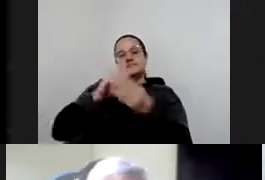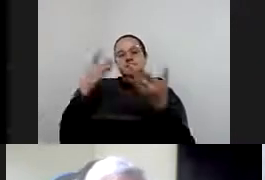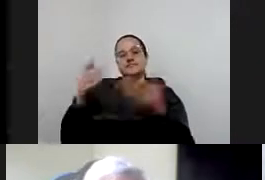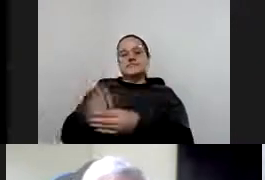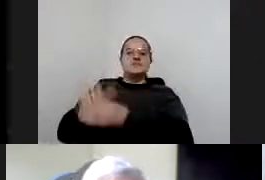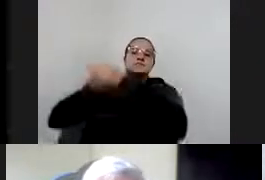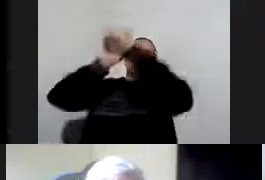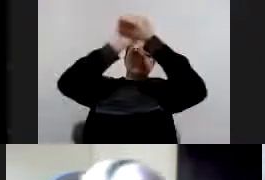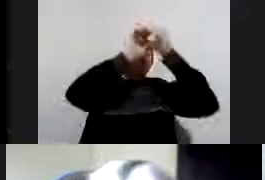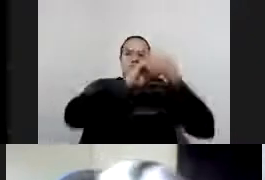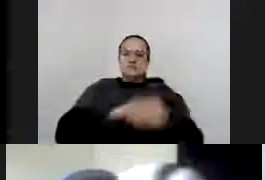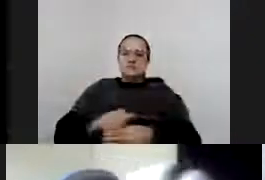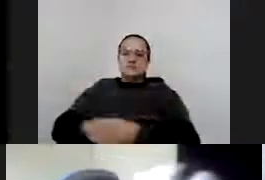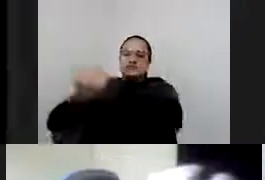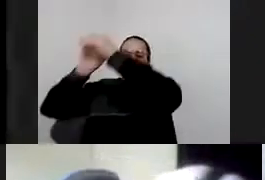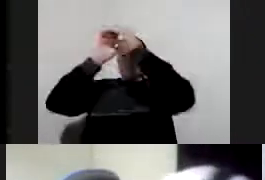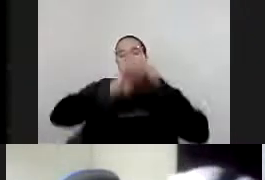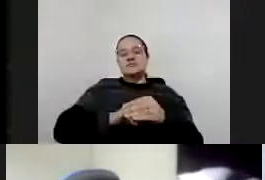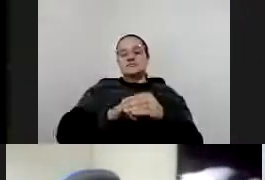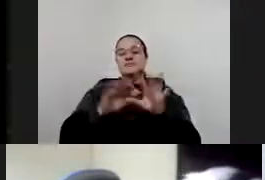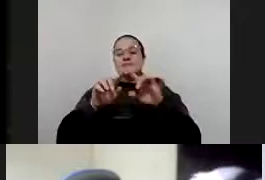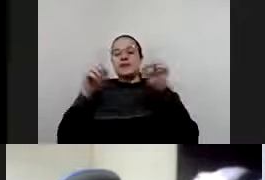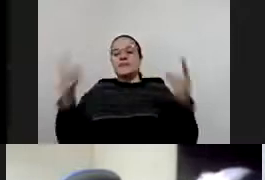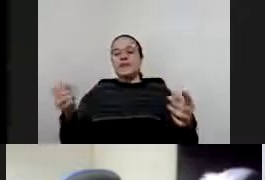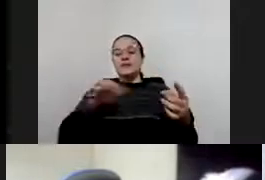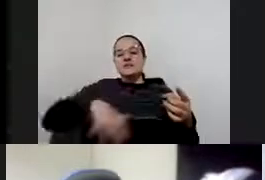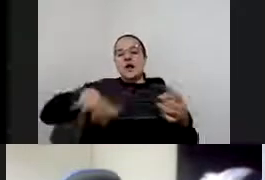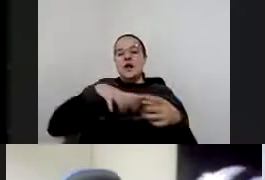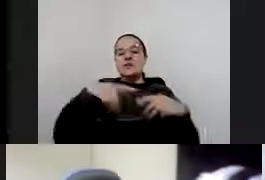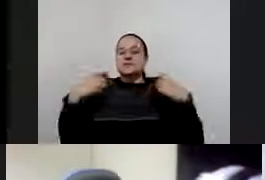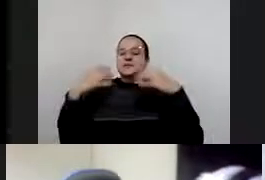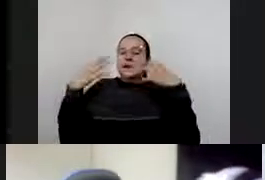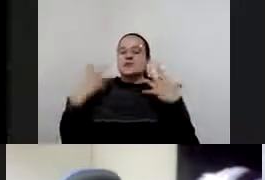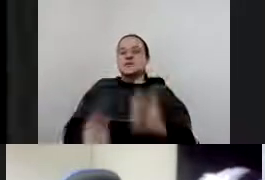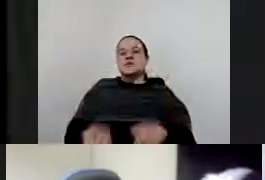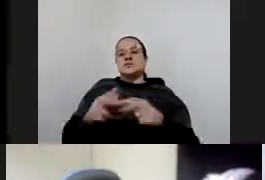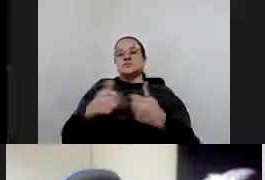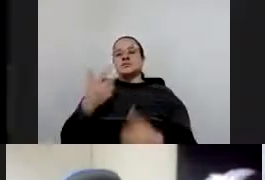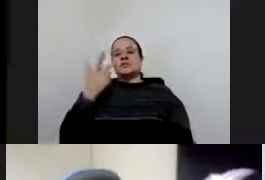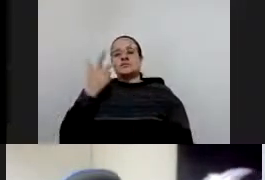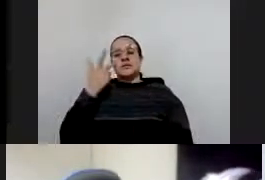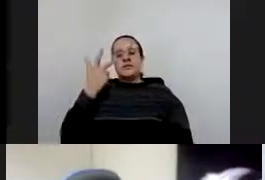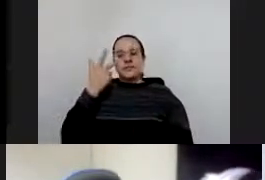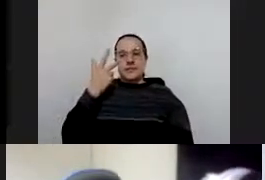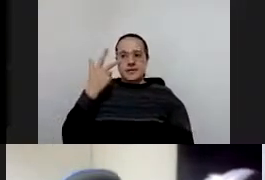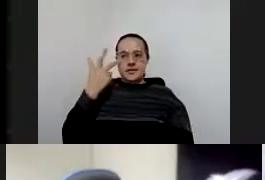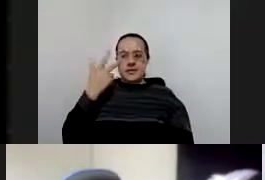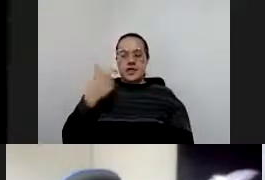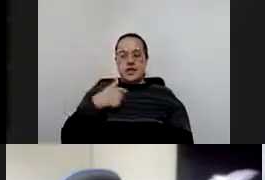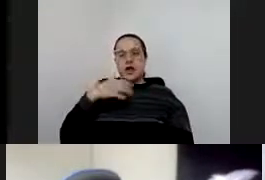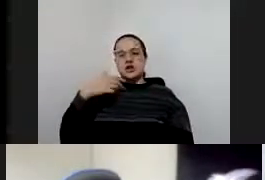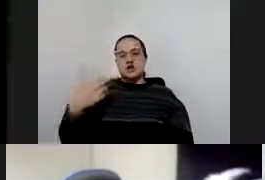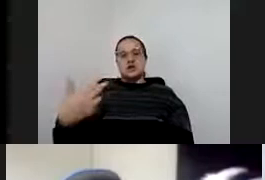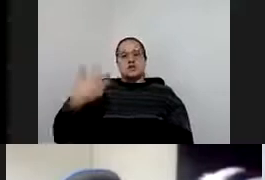eles existem, mas as regionais precisam aderir. Então, São Paulo, eu coordeno essa área de